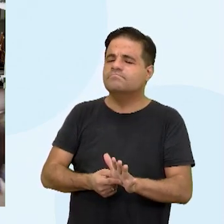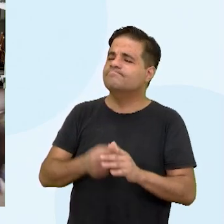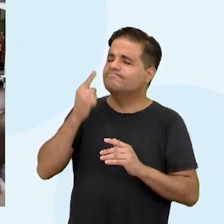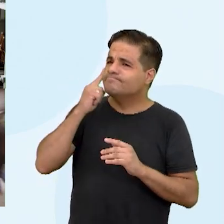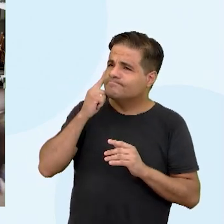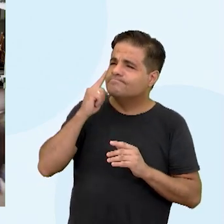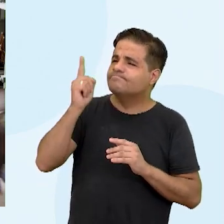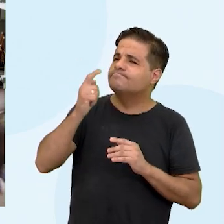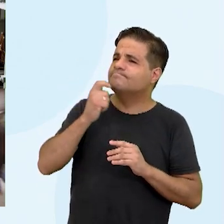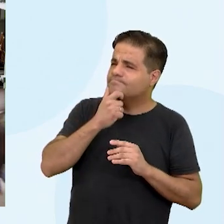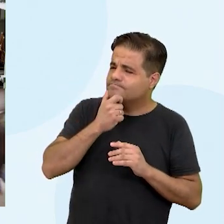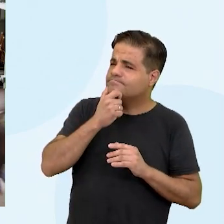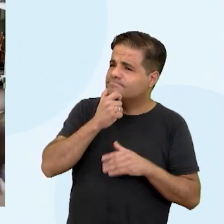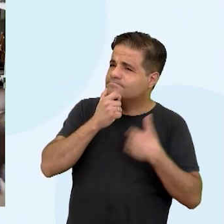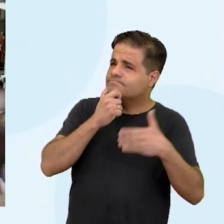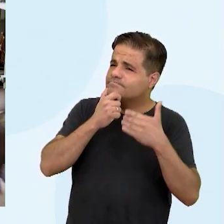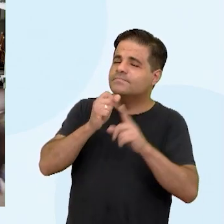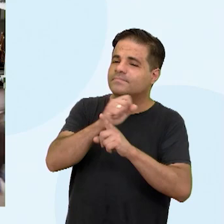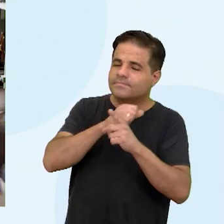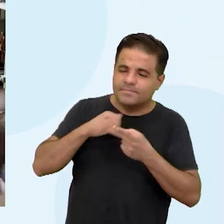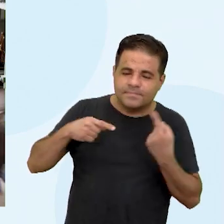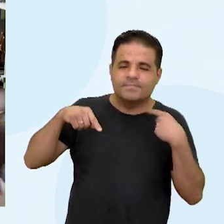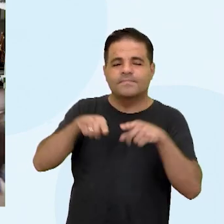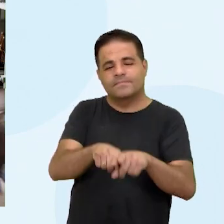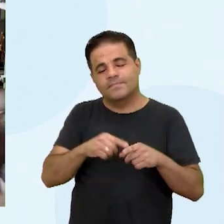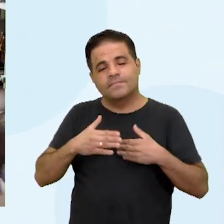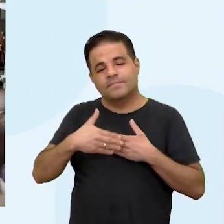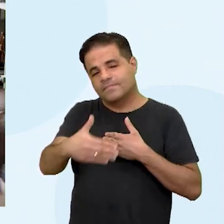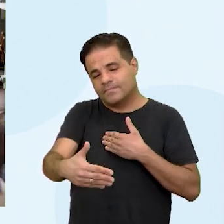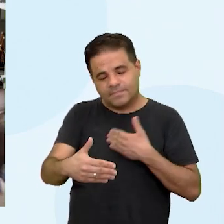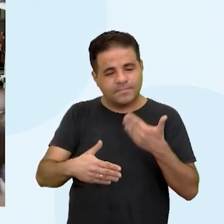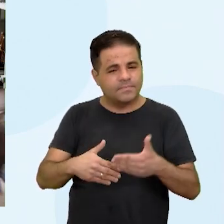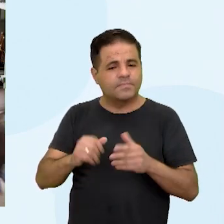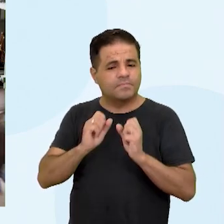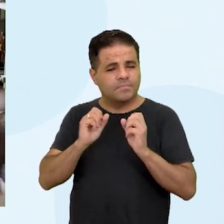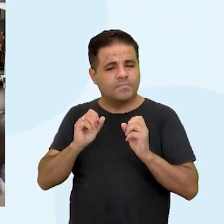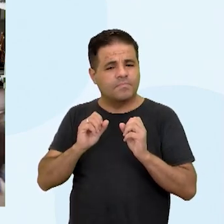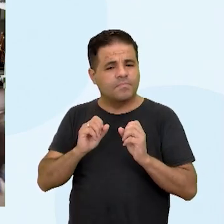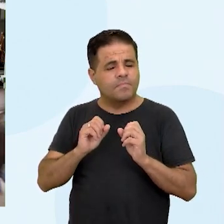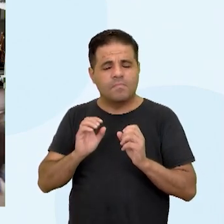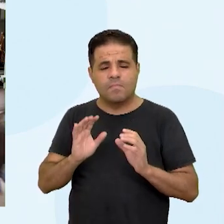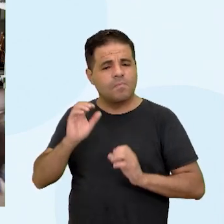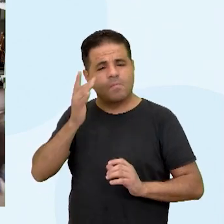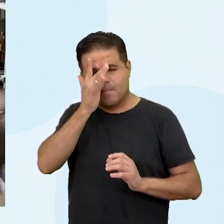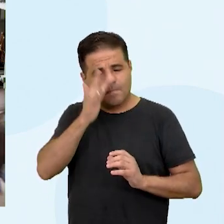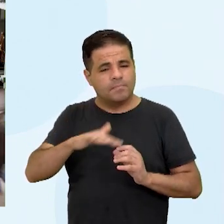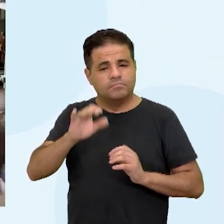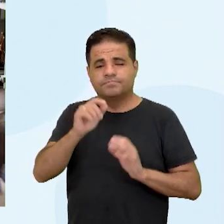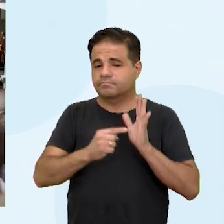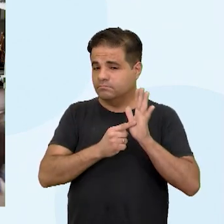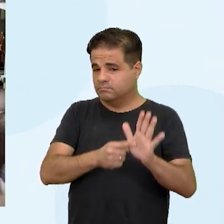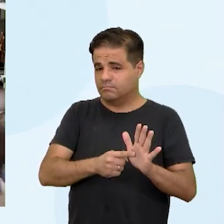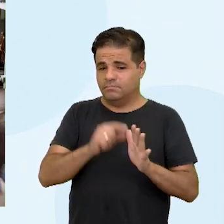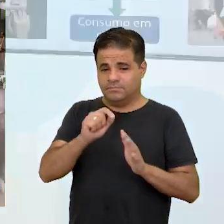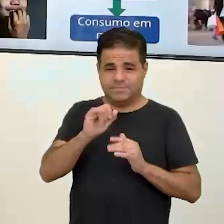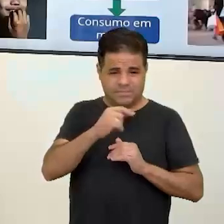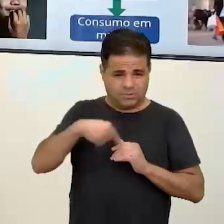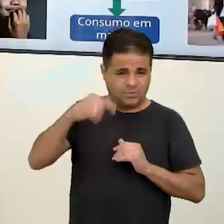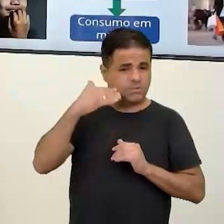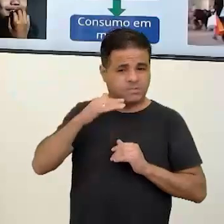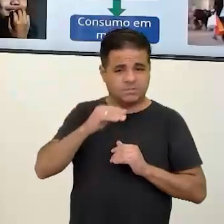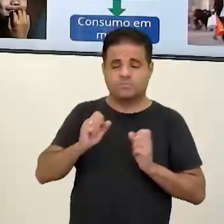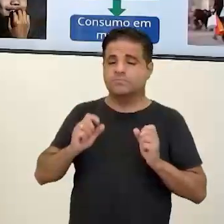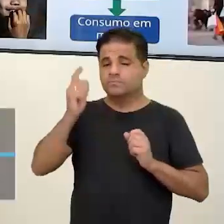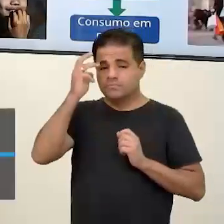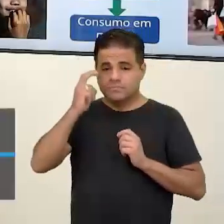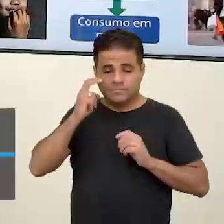elemento seguinte da cultura de massa, que está associado à produção em massa e ao consumo de massa, o que está sendo dito? Se a gente entende que a